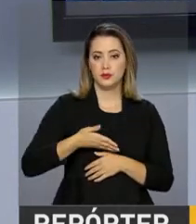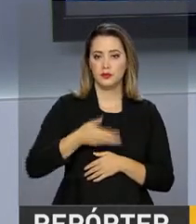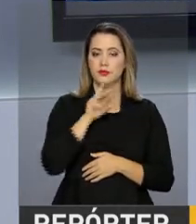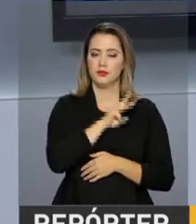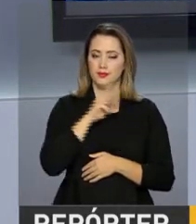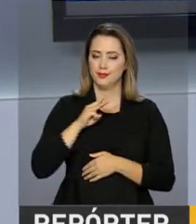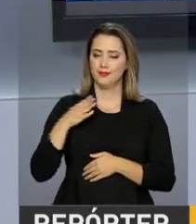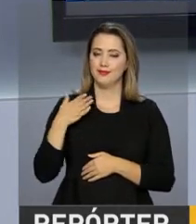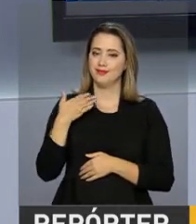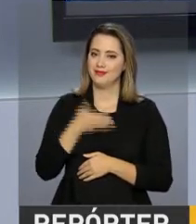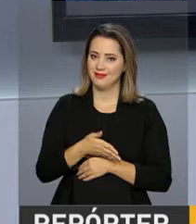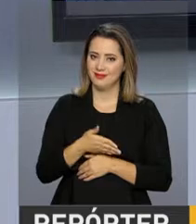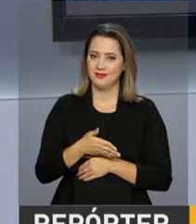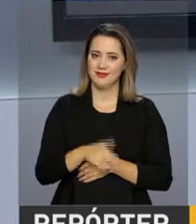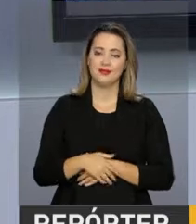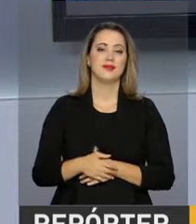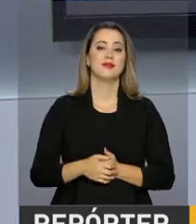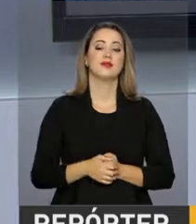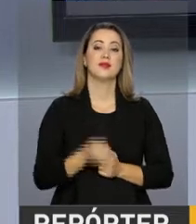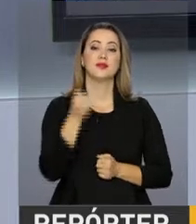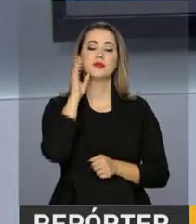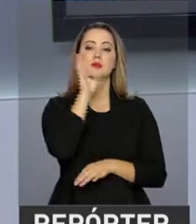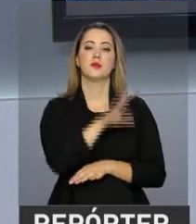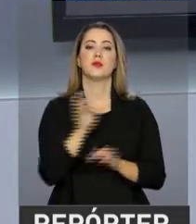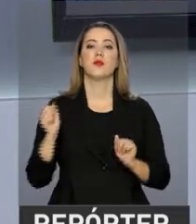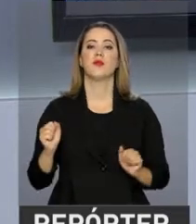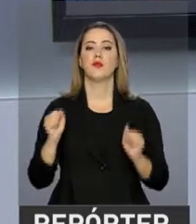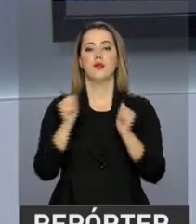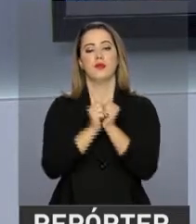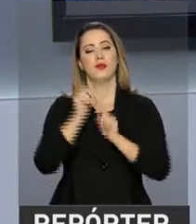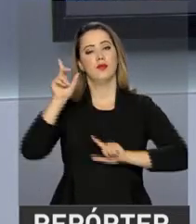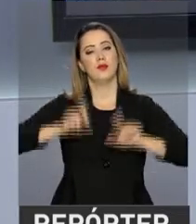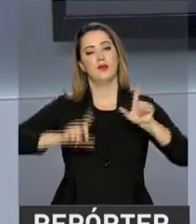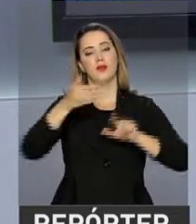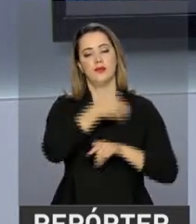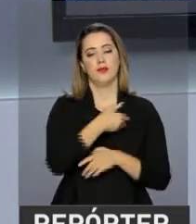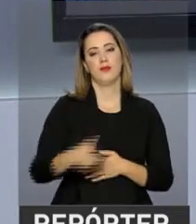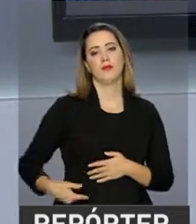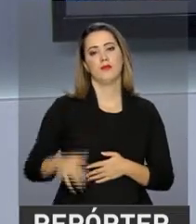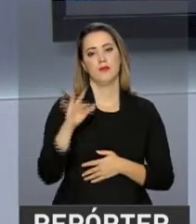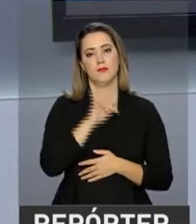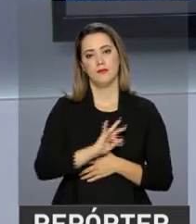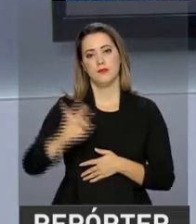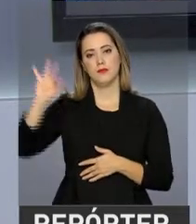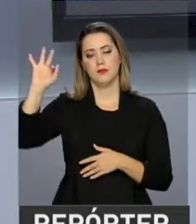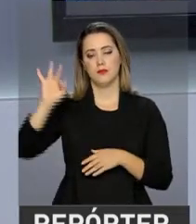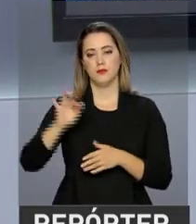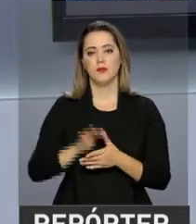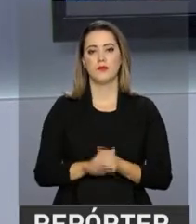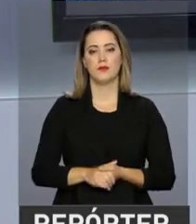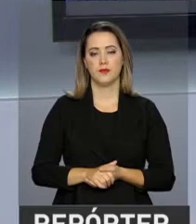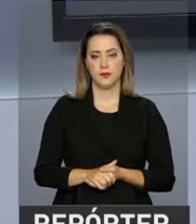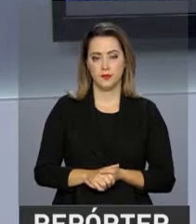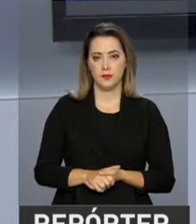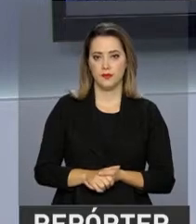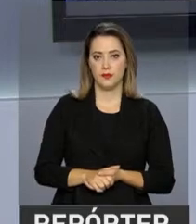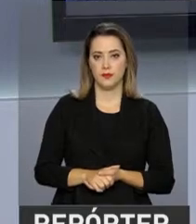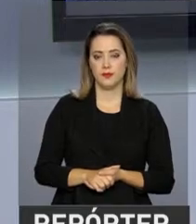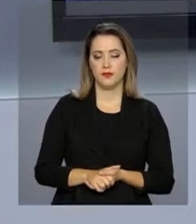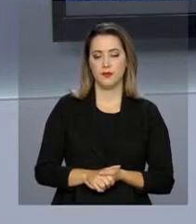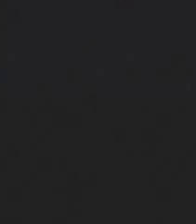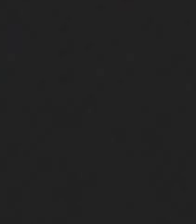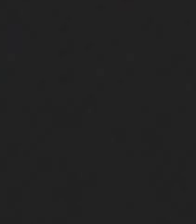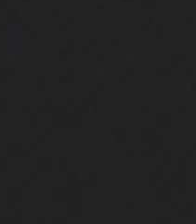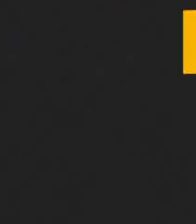está disponível na internet uma boa tarde para você continue com a gente aqui na nbr a tv do governo federal